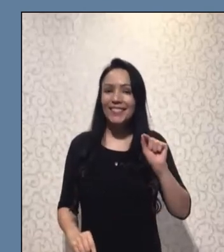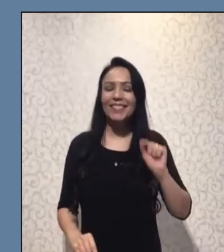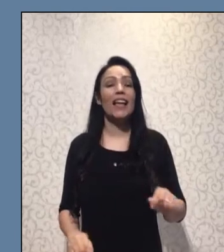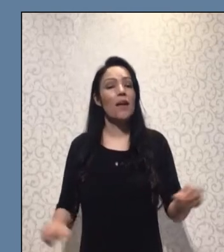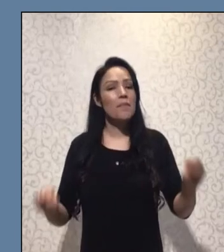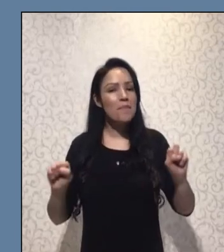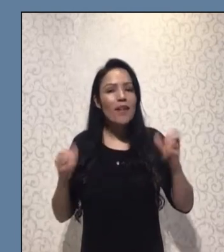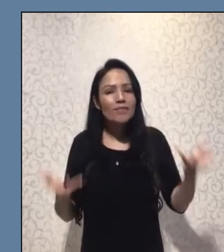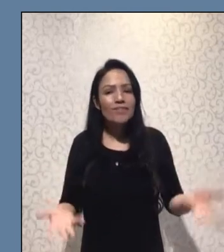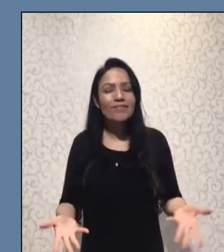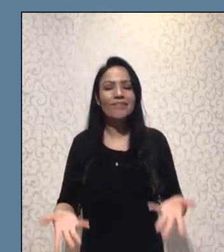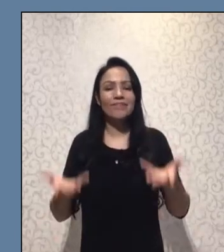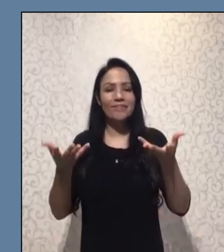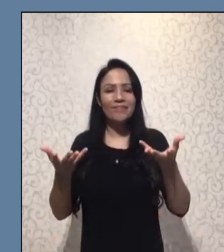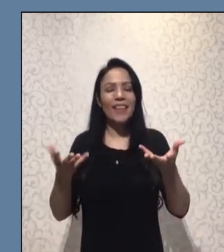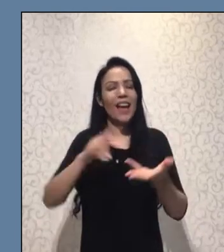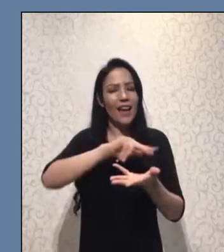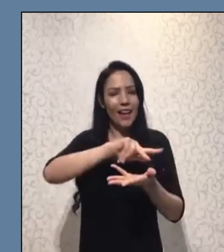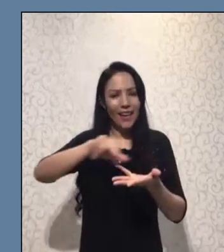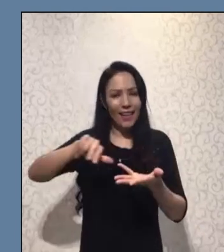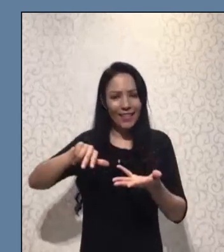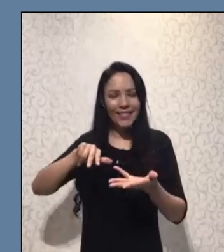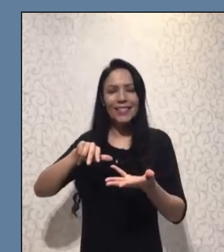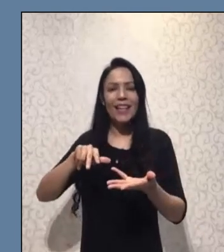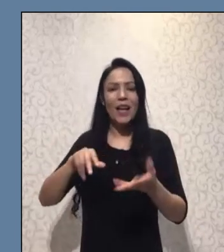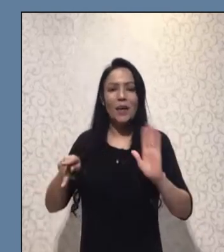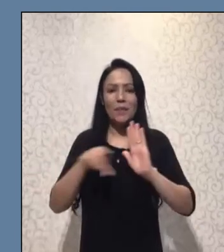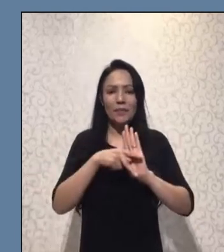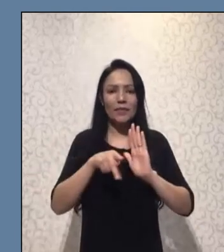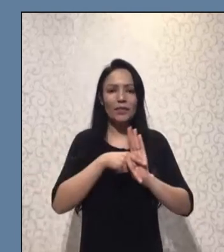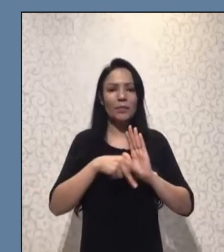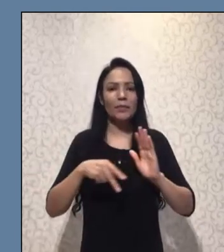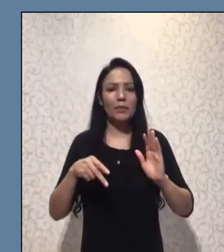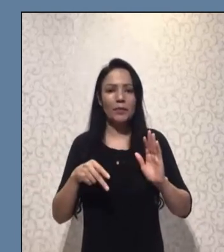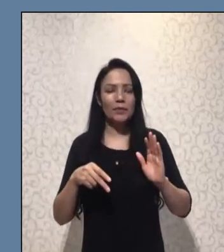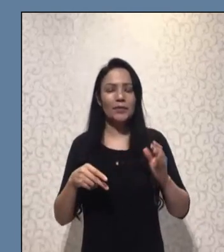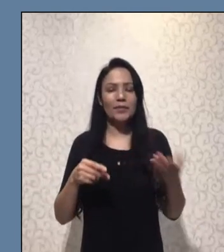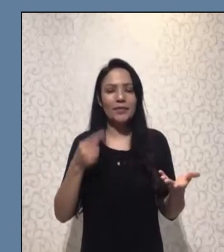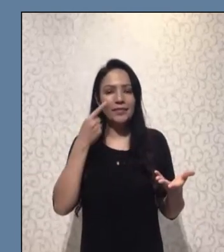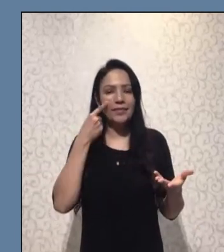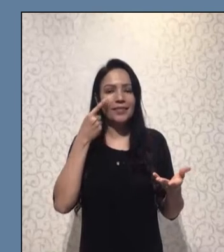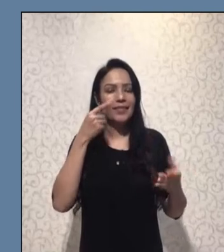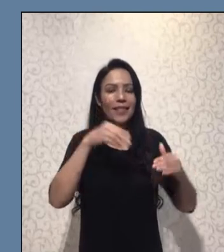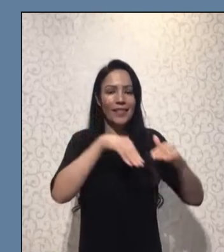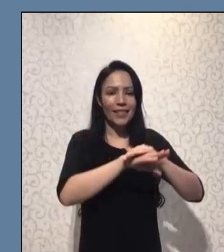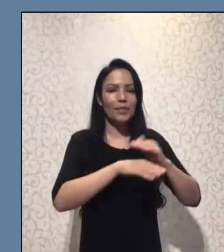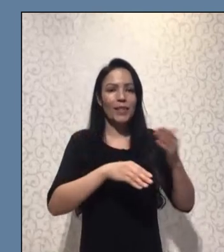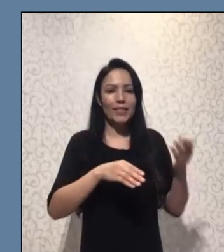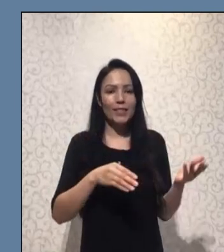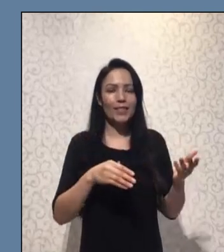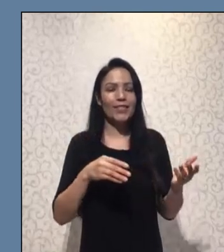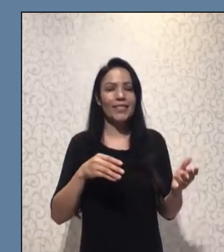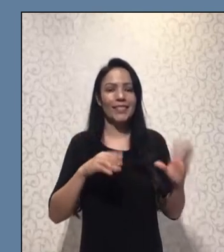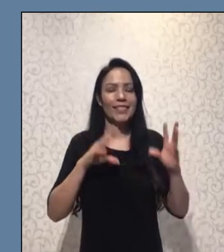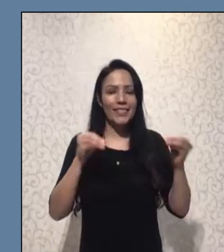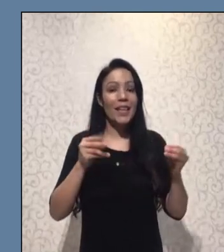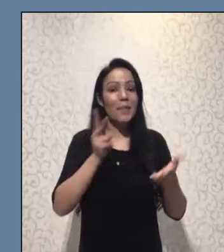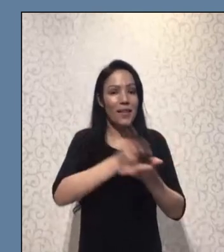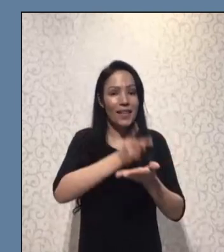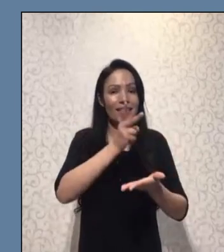potencializa certos elementos do acervo e, ao mesmo tempo, abre